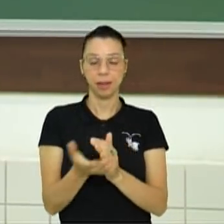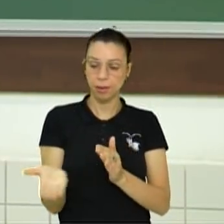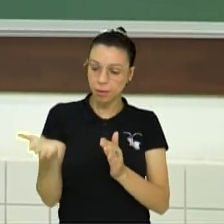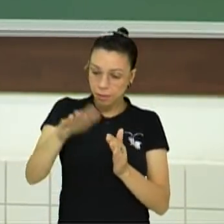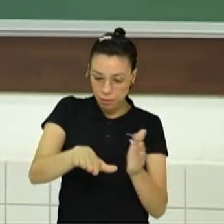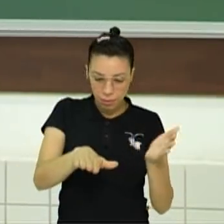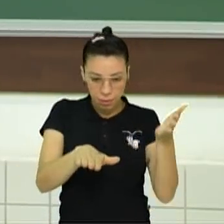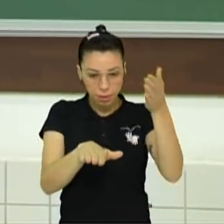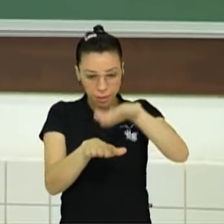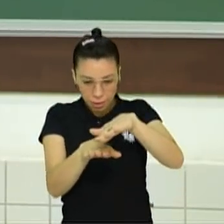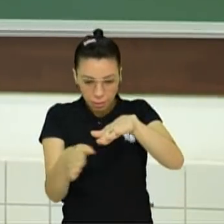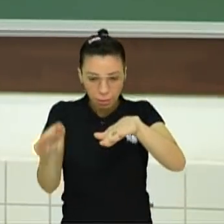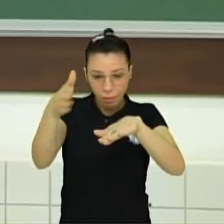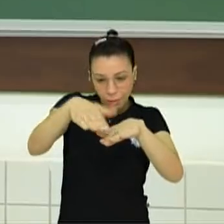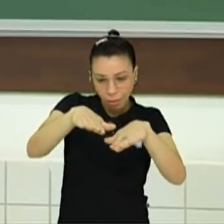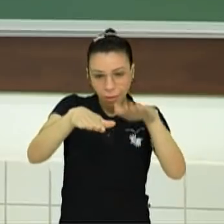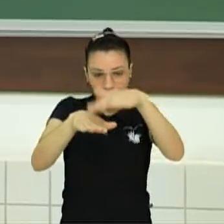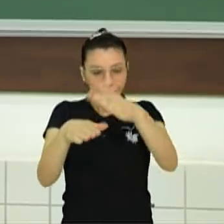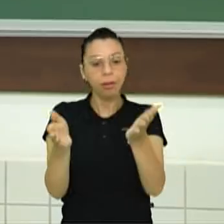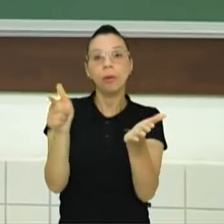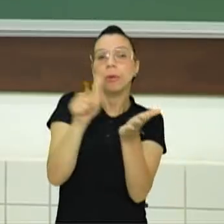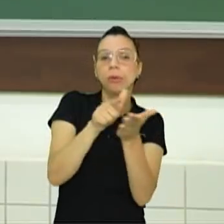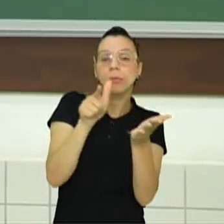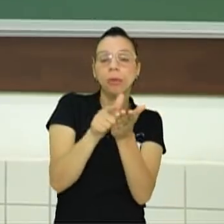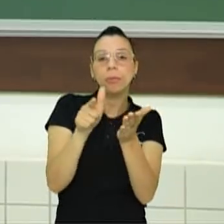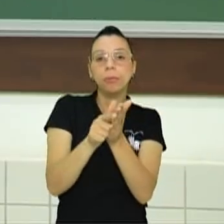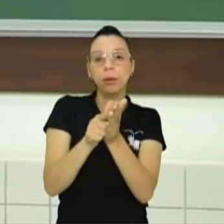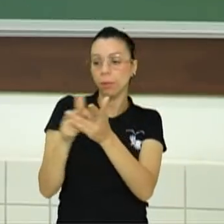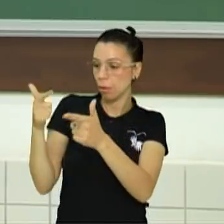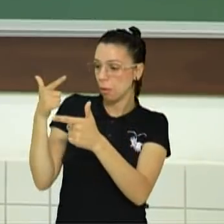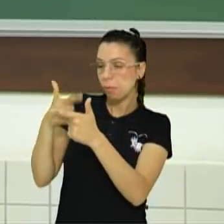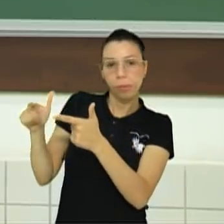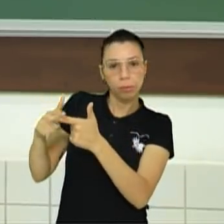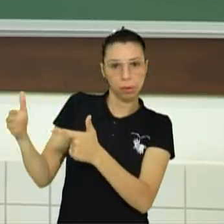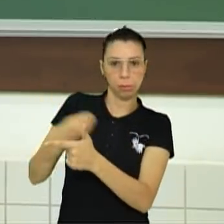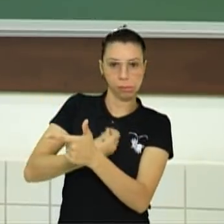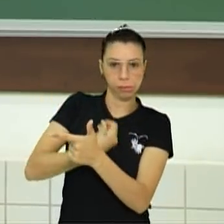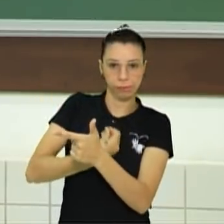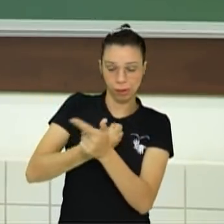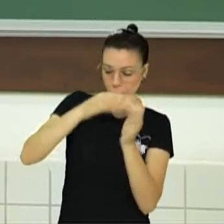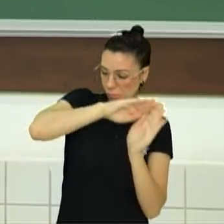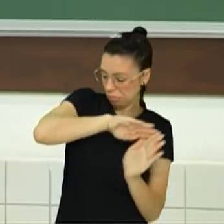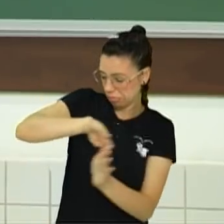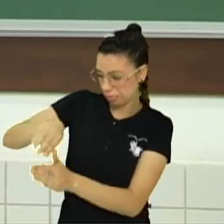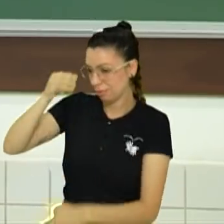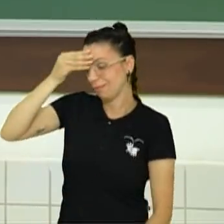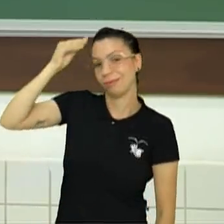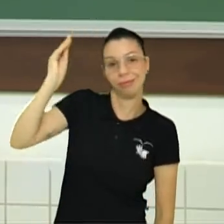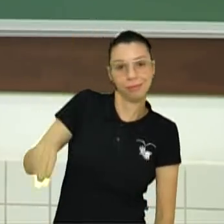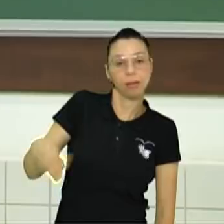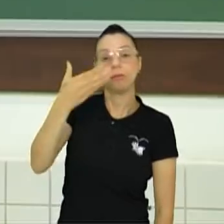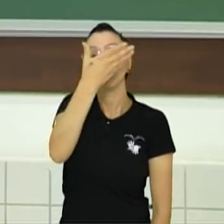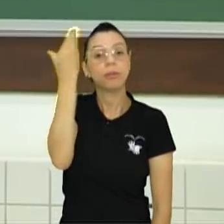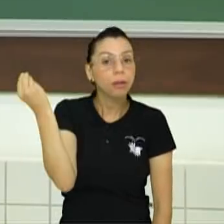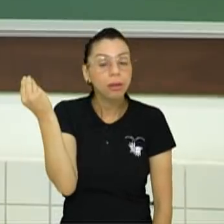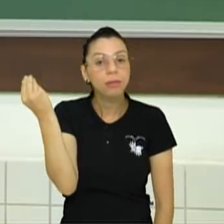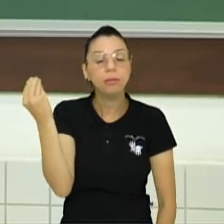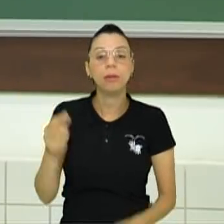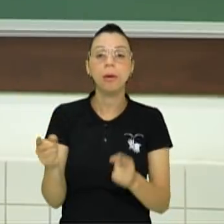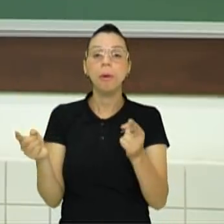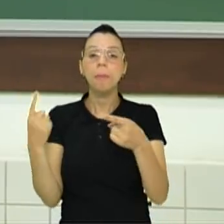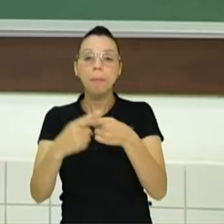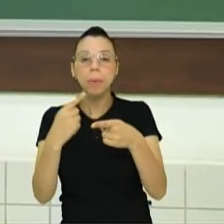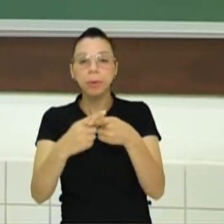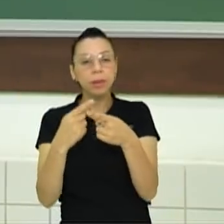dobra do papel, a gente esquece daqueles problemas. Porque a gente tem que fazer com